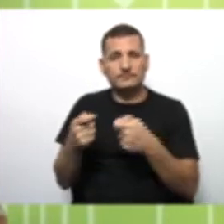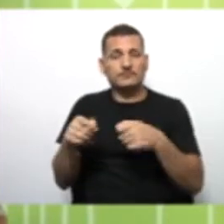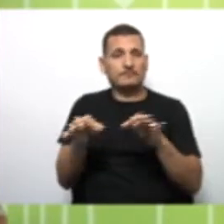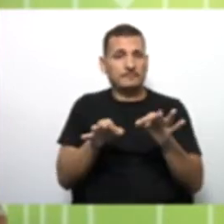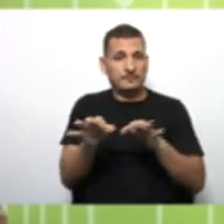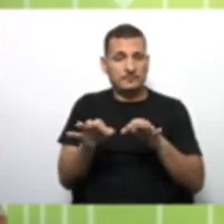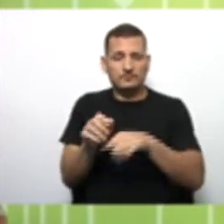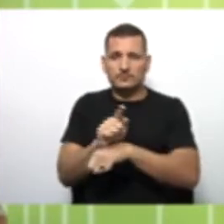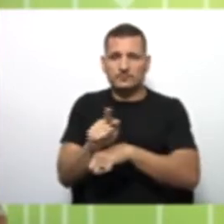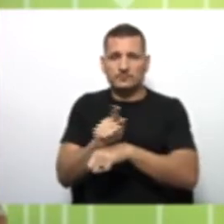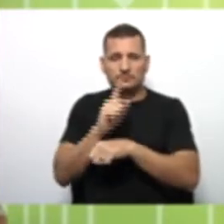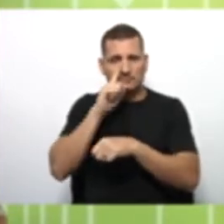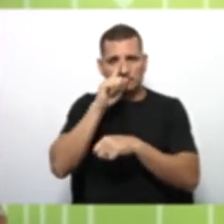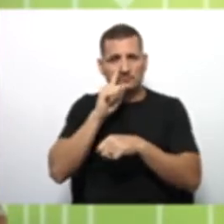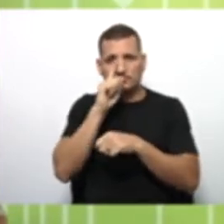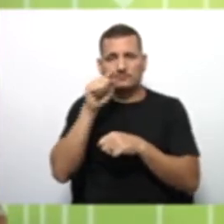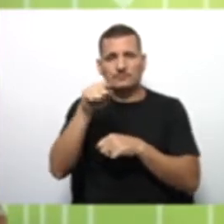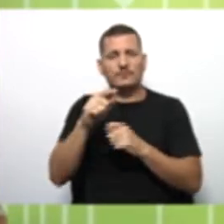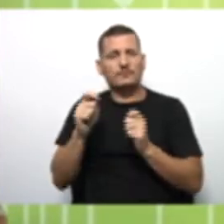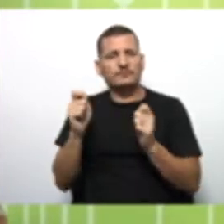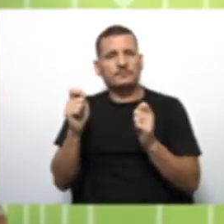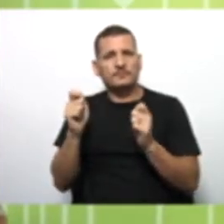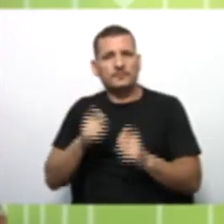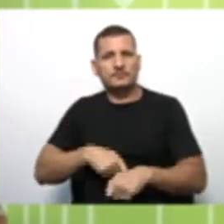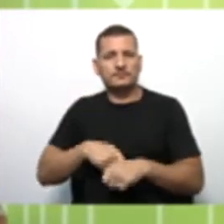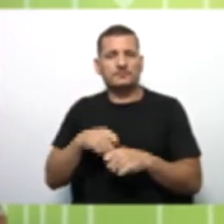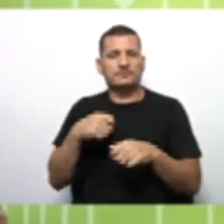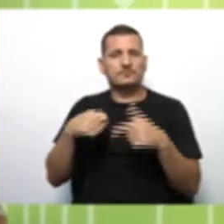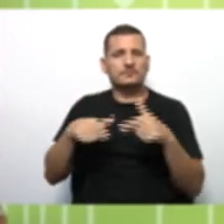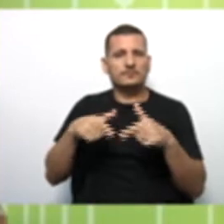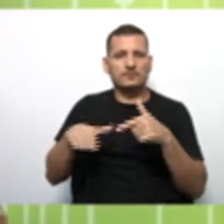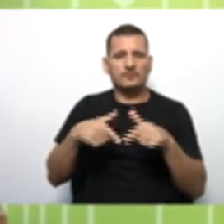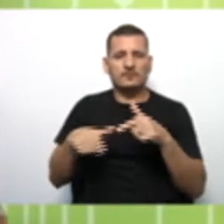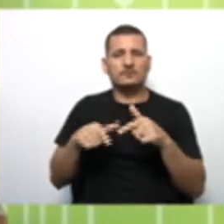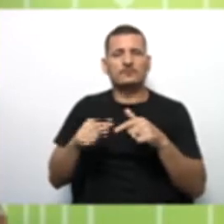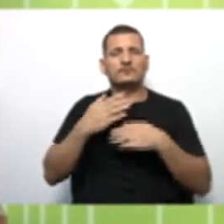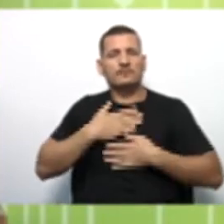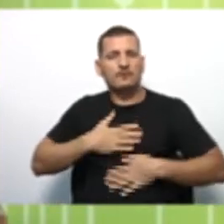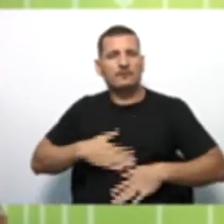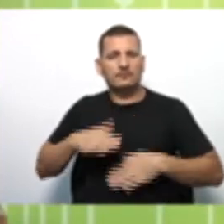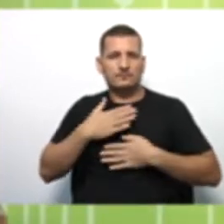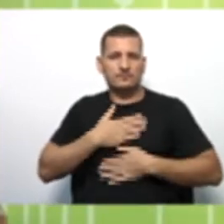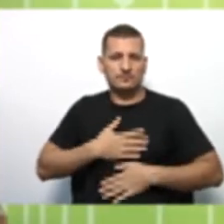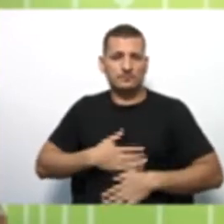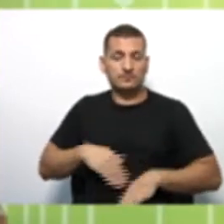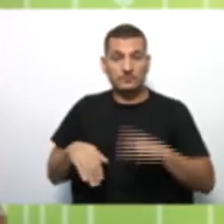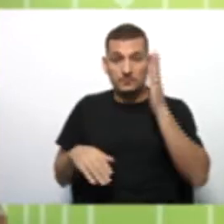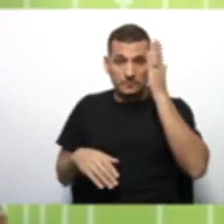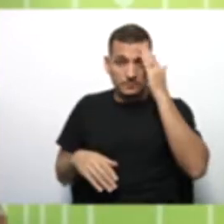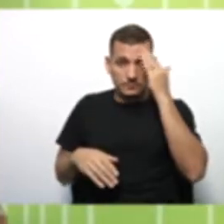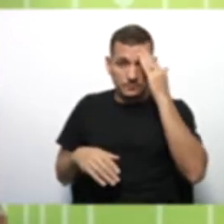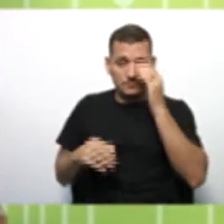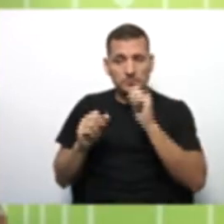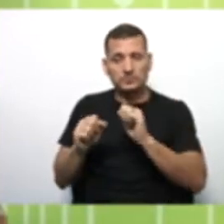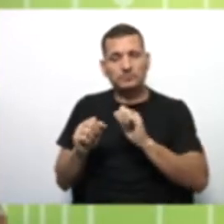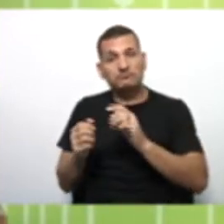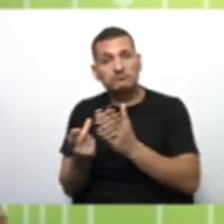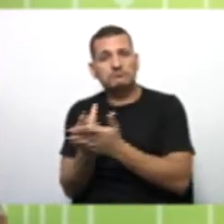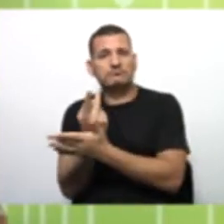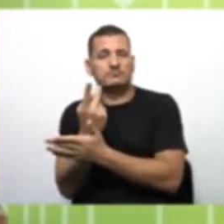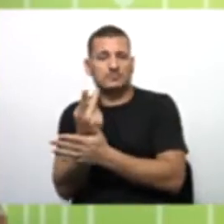de riscos para que você possa estar trabalhando de uma forma bem tranquila, sabendo que alguma coisa pode